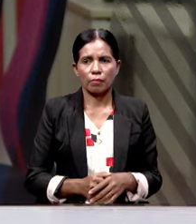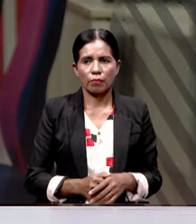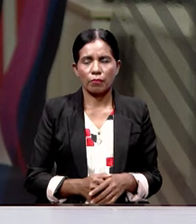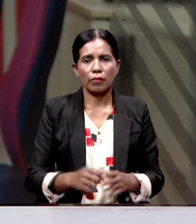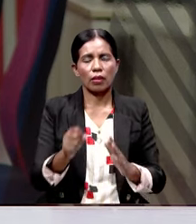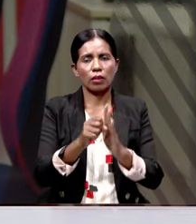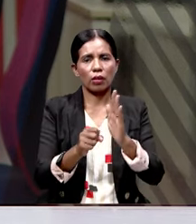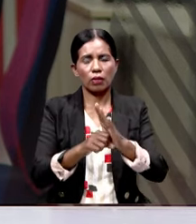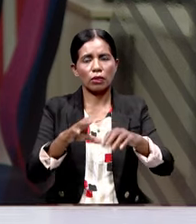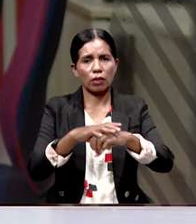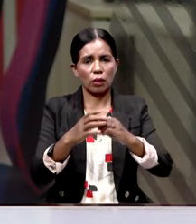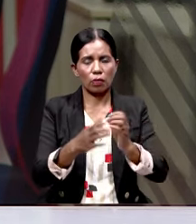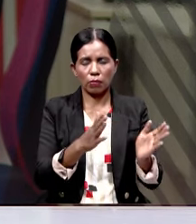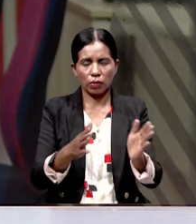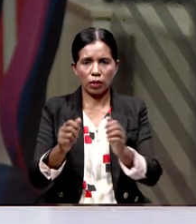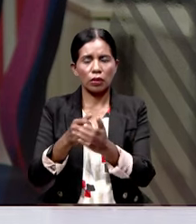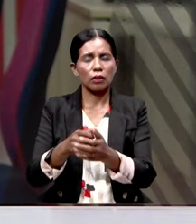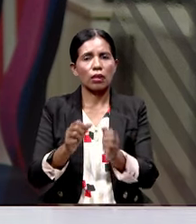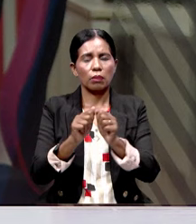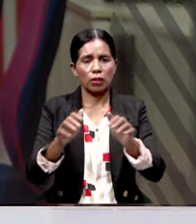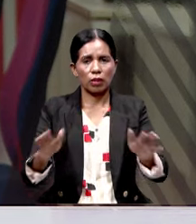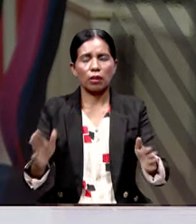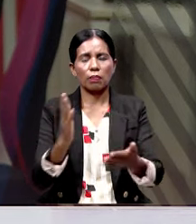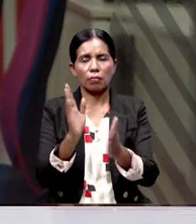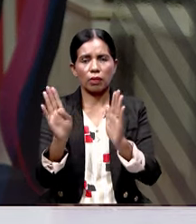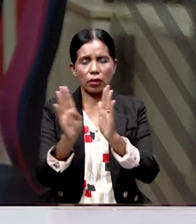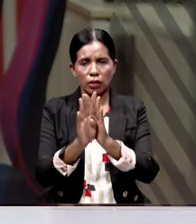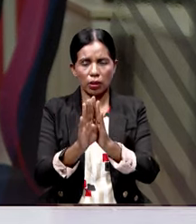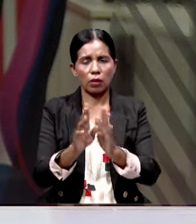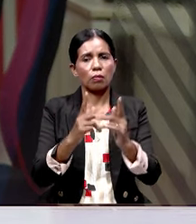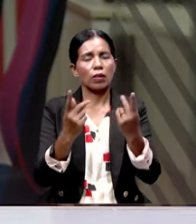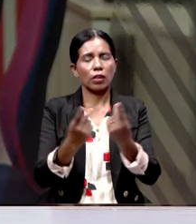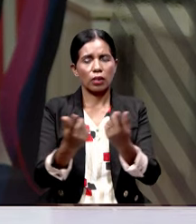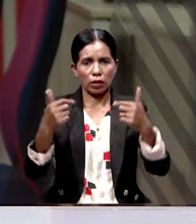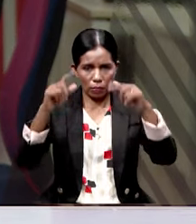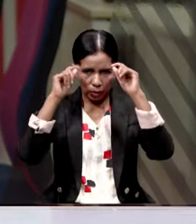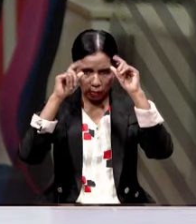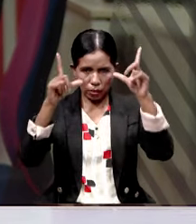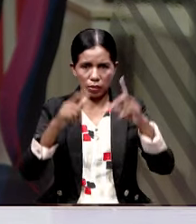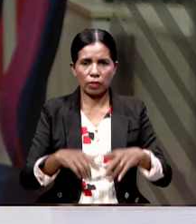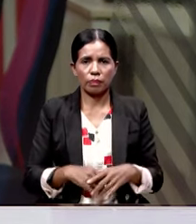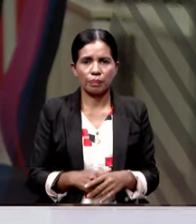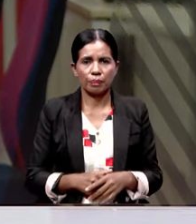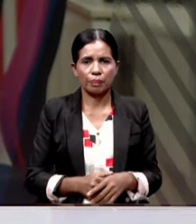Estatuto Reino, processo de administração, sem barreira, investidor Cirato Investe e Timor-Leste.